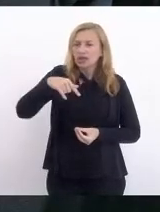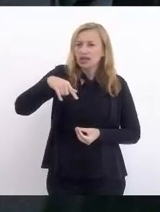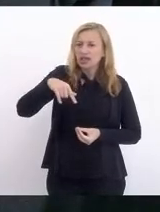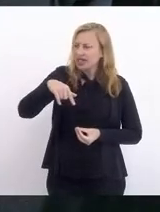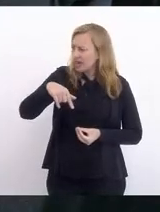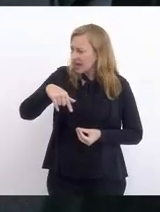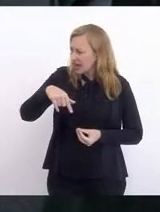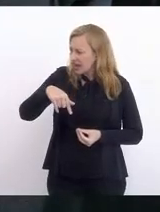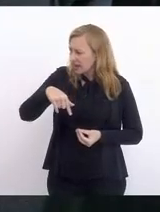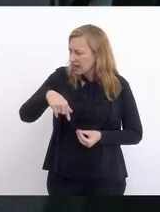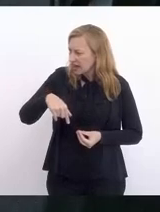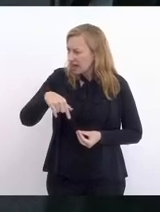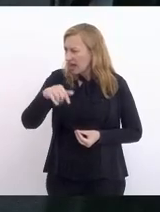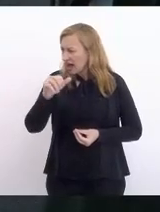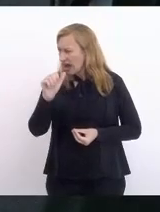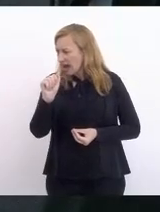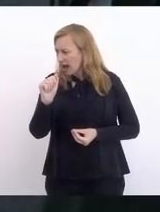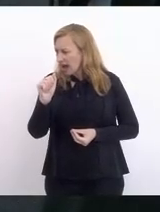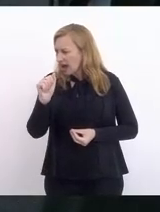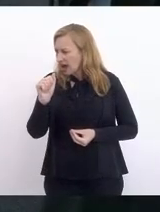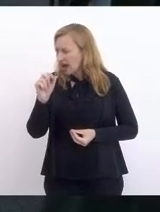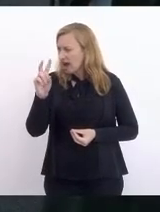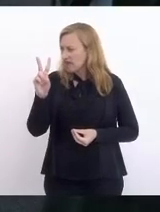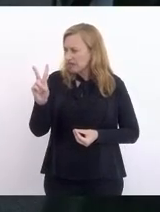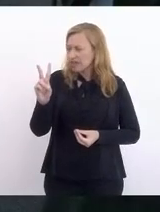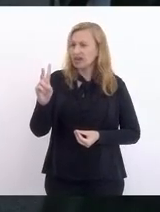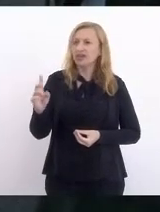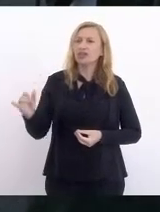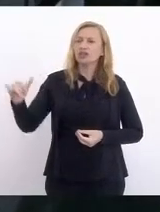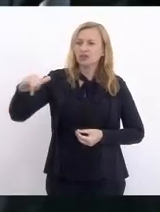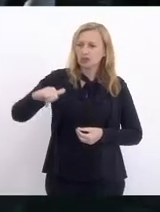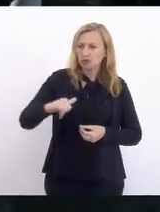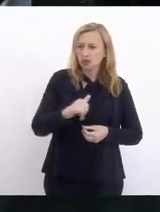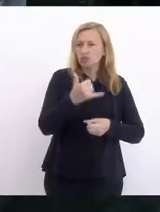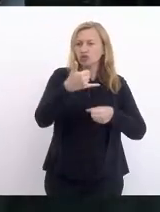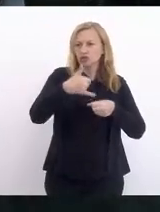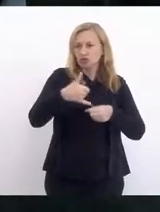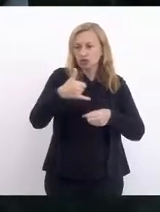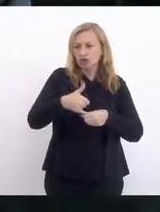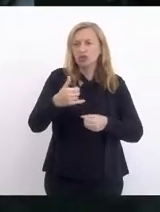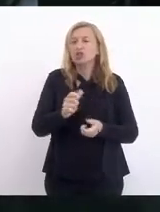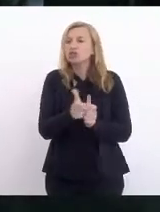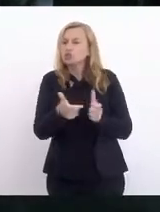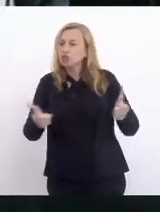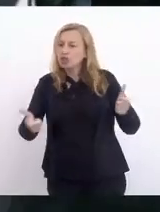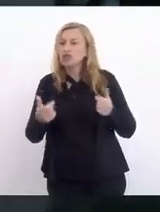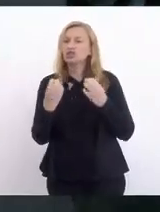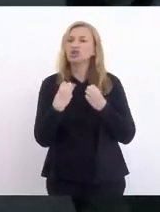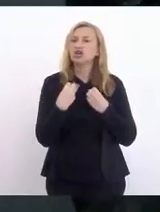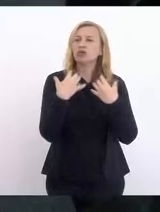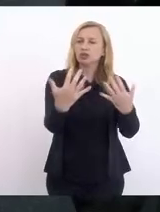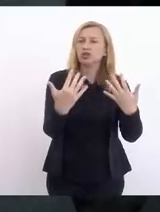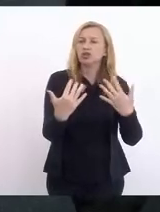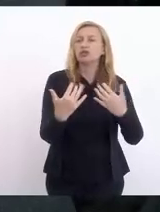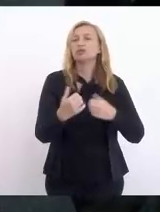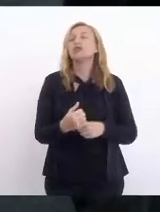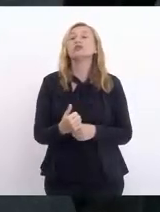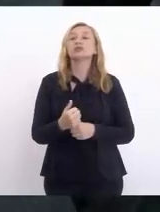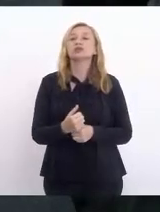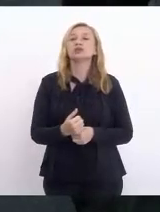aviação le recente que aprovamos tem alguns meses depois de uma grande audiência pública